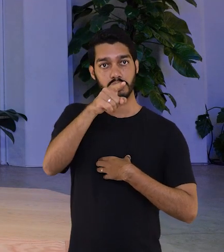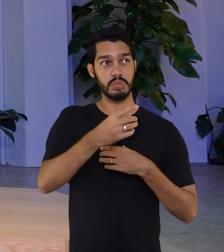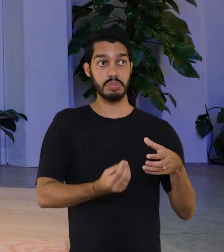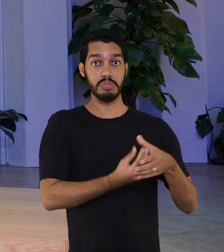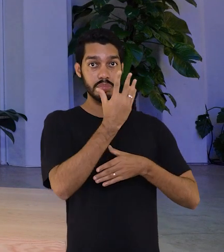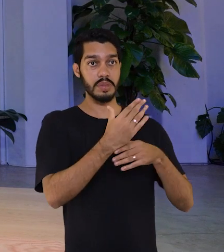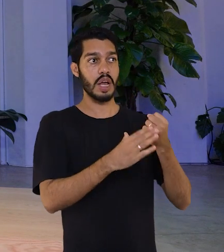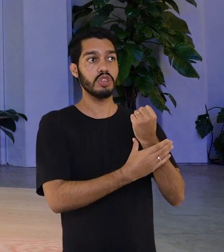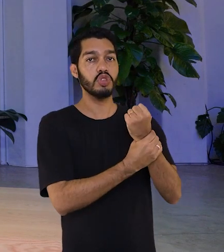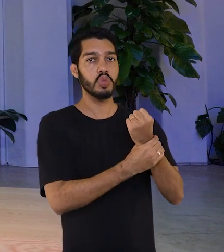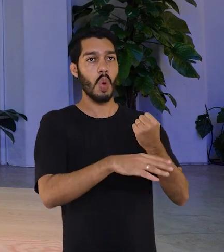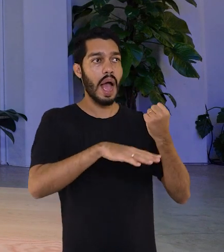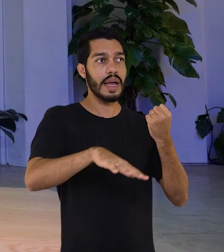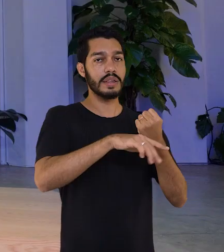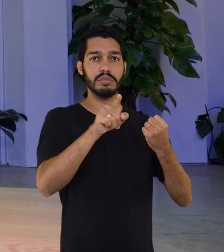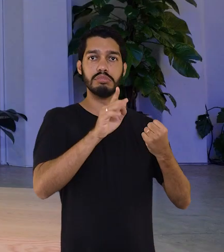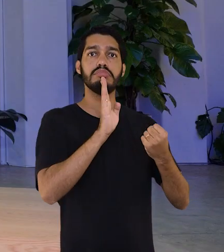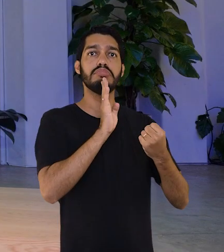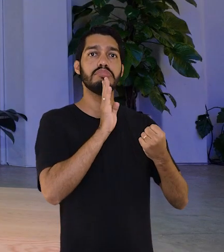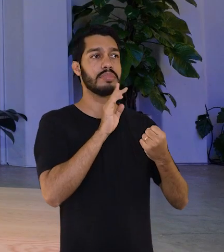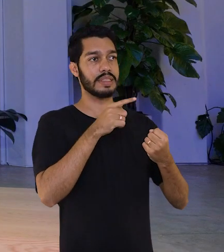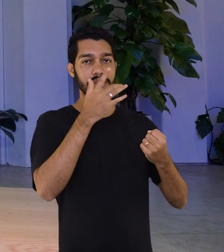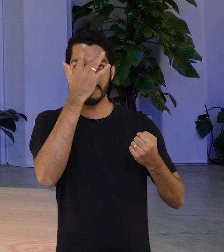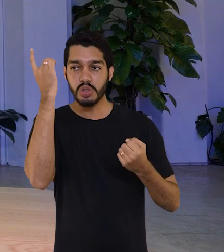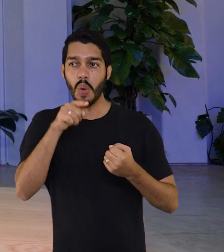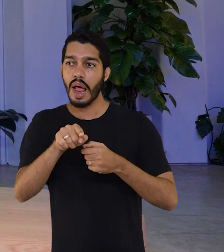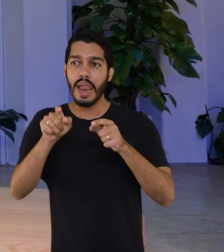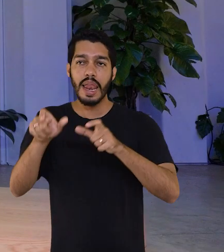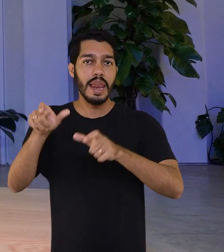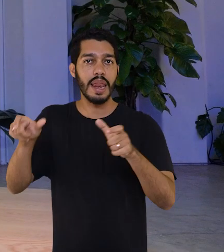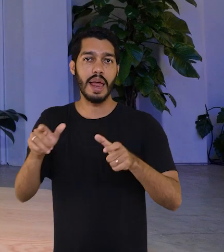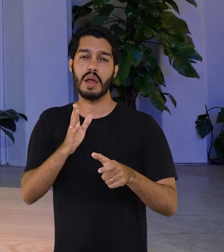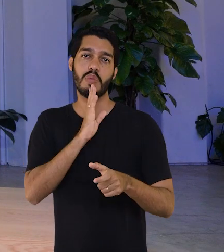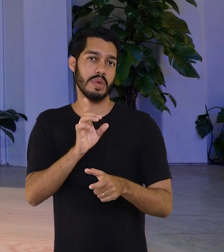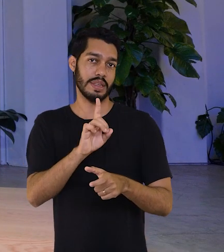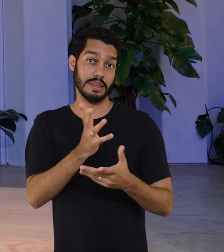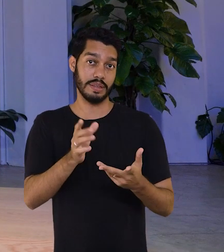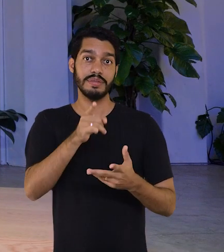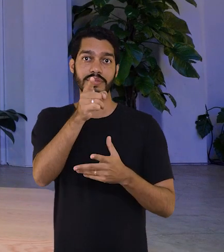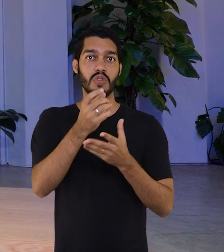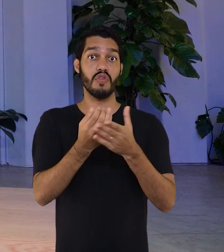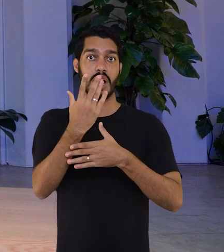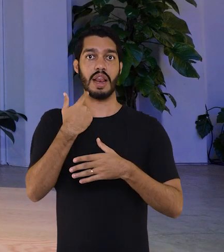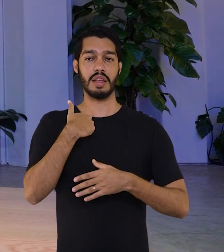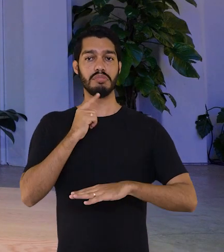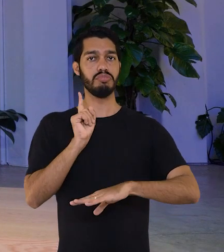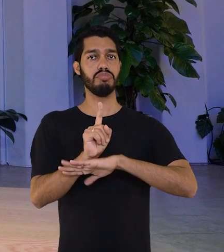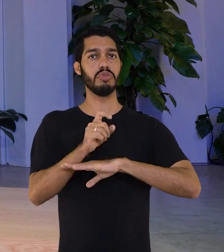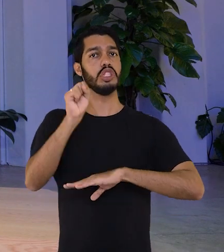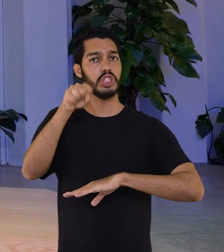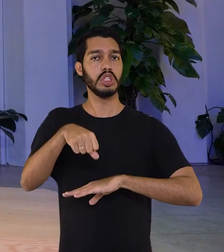fazer uma empresa de seguros porque você conhecia profundamente uma indústria que poucas pessoas conheciam. Então, é difícil você falar